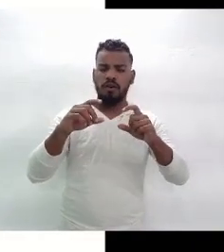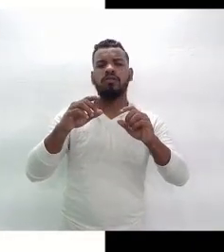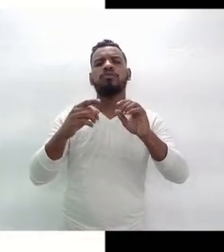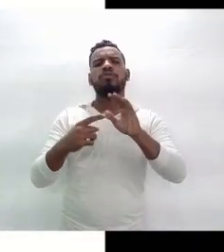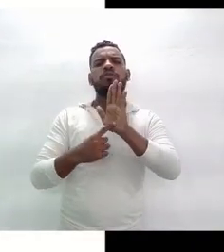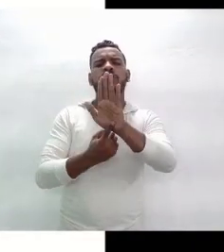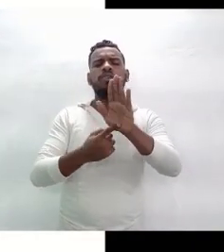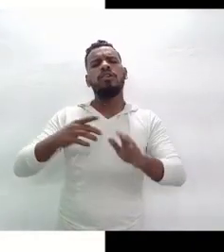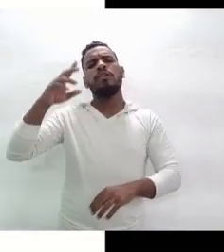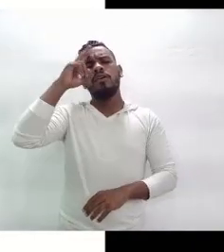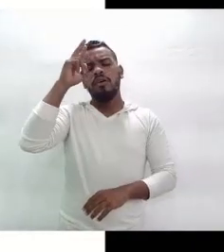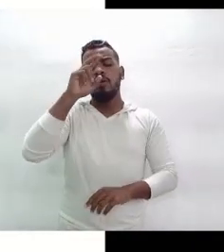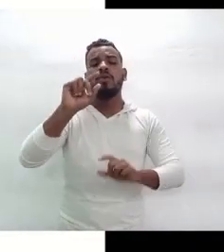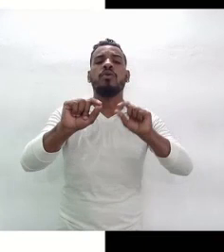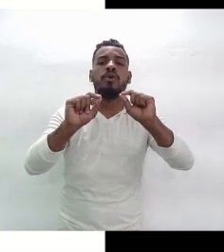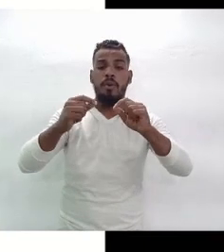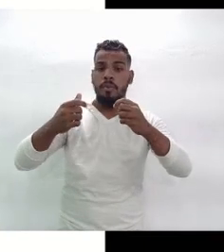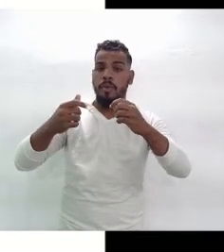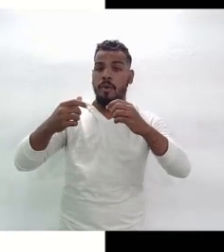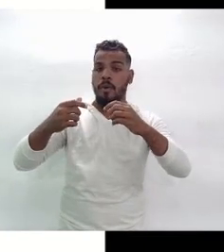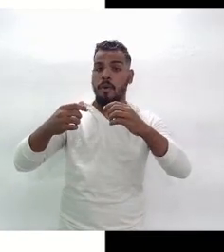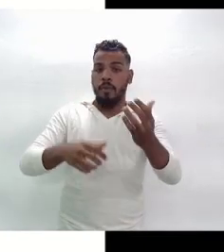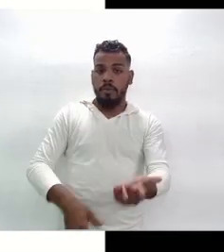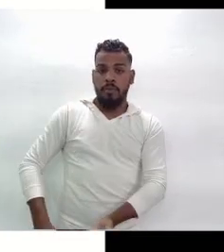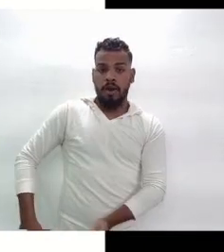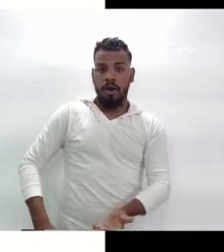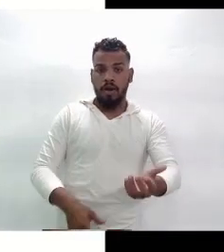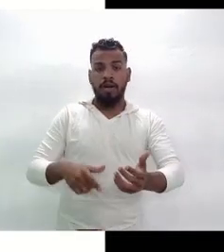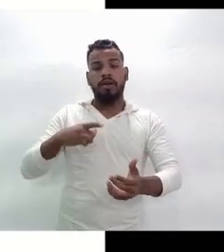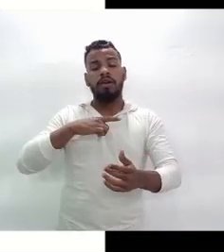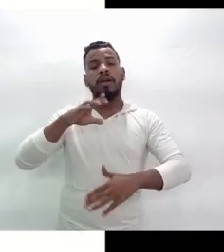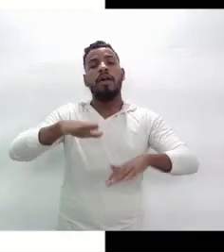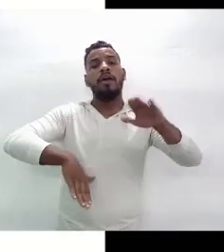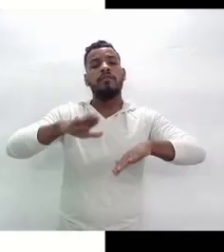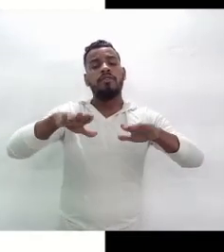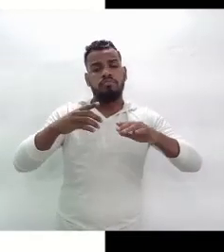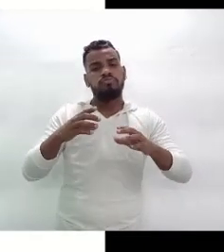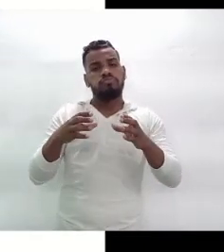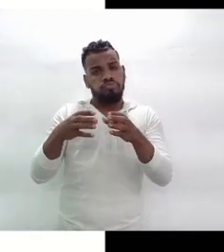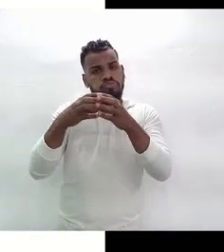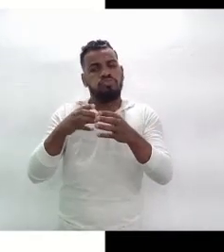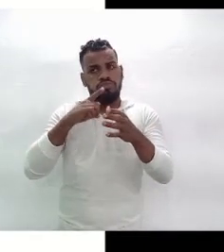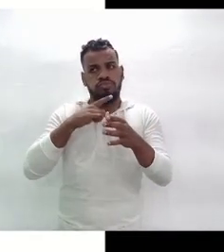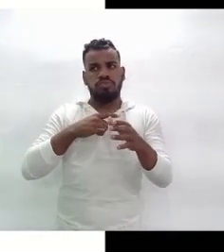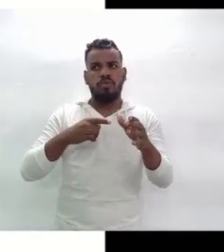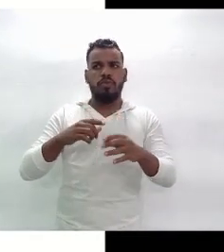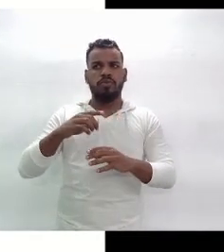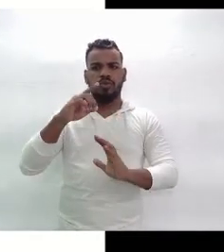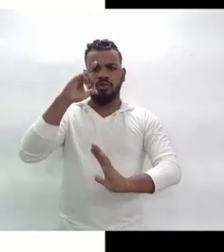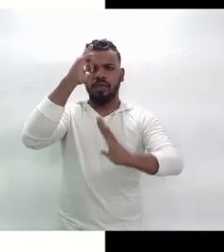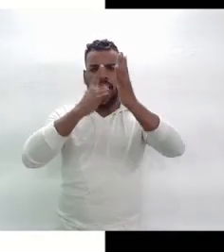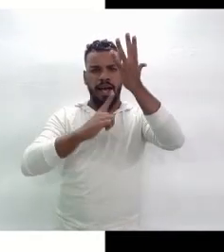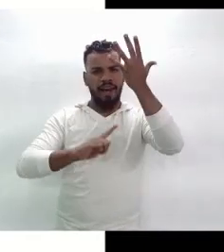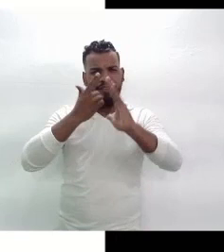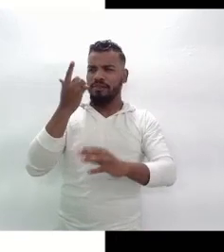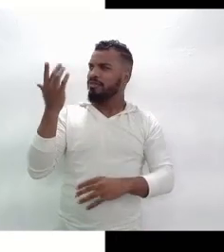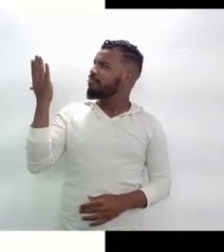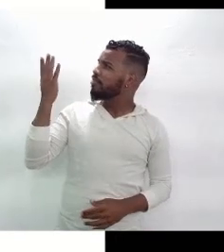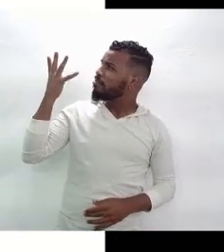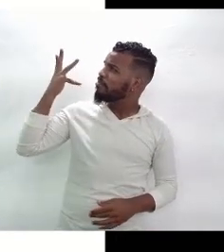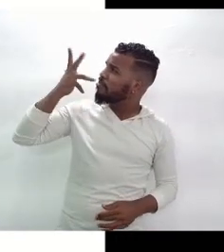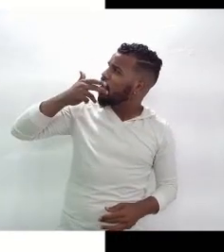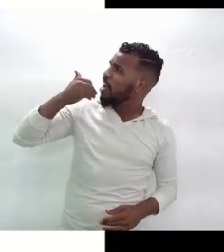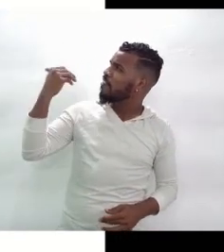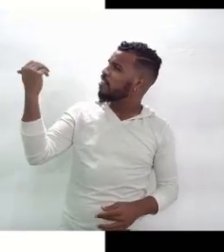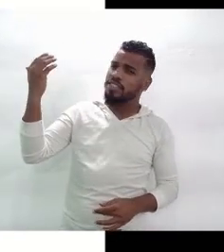esse maracatu que a gente está falando é o maracatu que muitas vezes são vivenciados no carnaval. A gente vê essas cenas maravilhosas no carnaval,